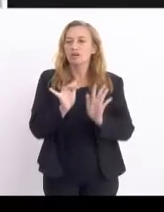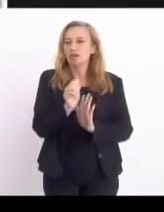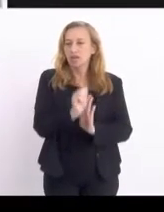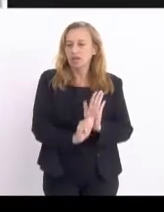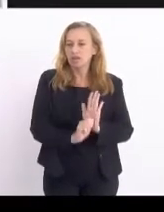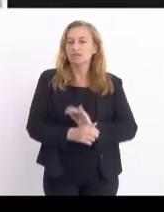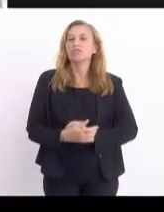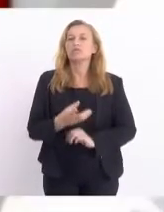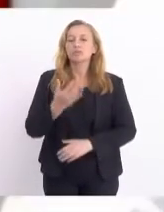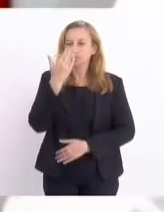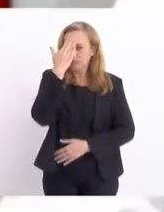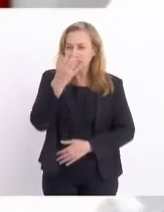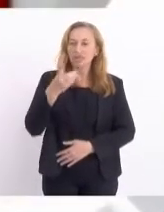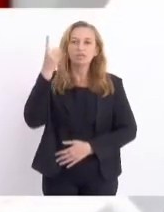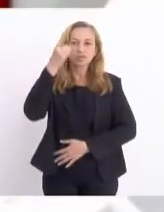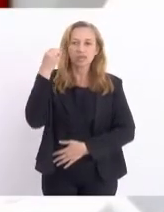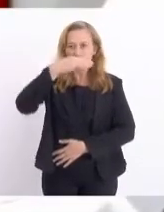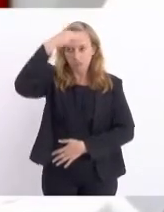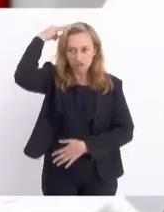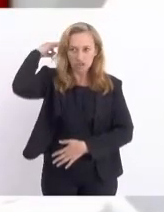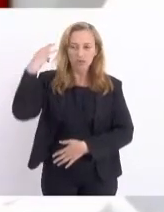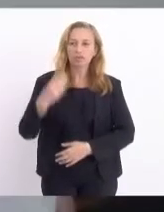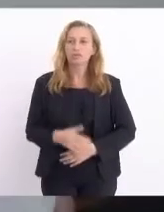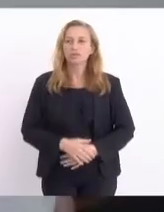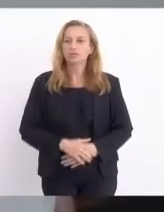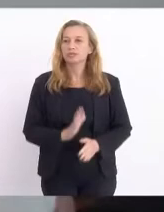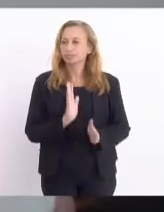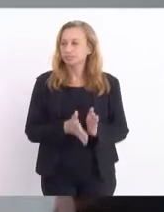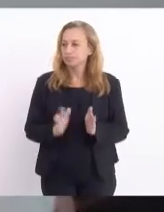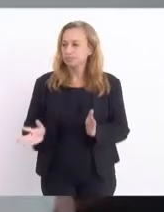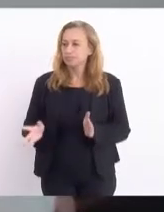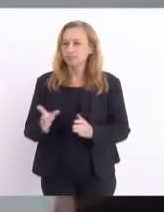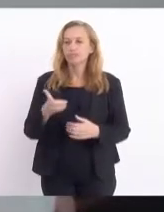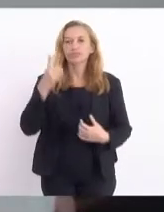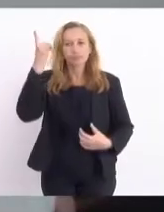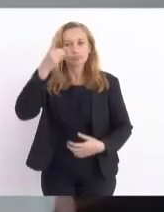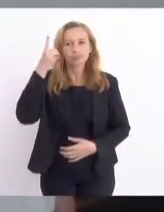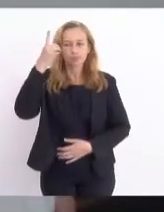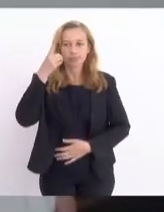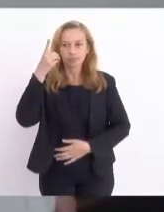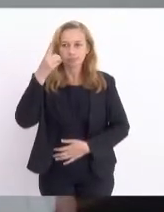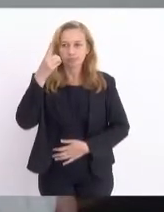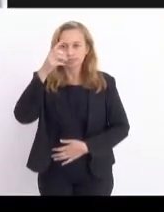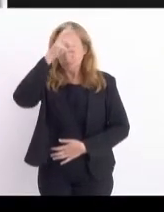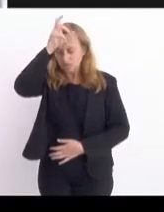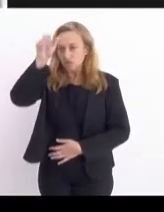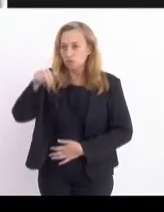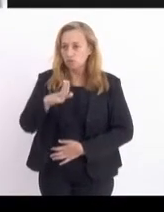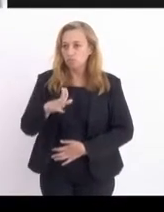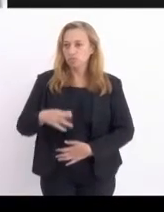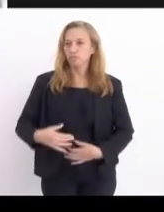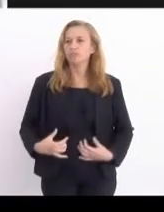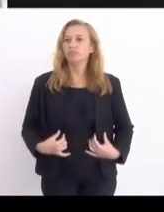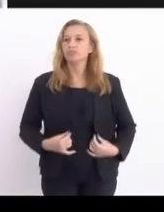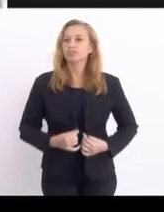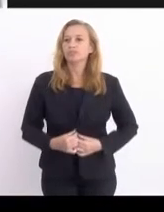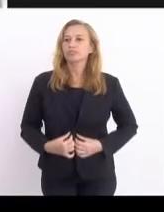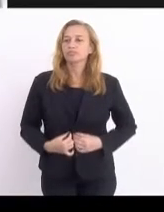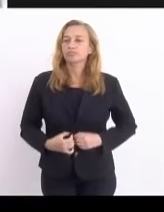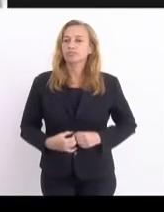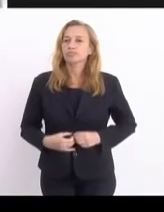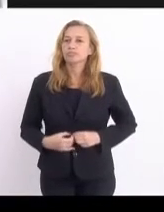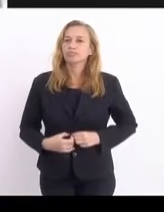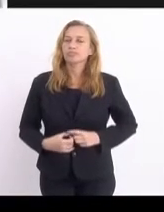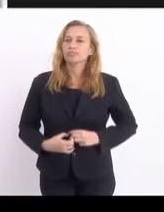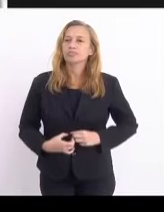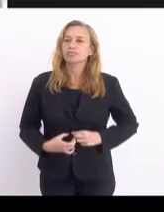Obrigada, deputado Márcio Pacheco. Questão de ordem, deputado Caju. Questão de ordem. Pois não. É